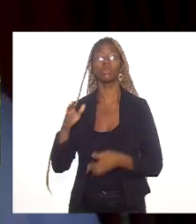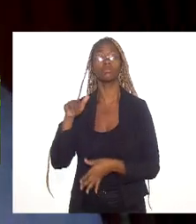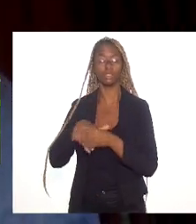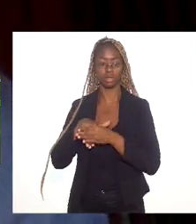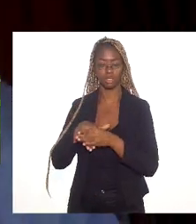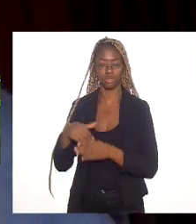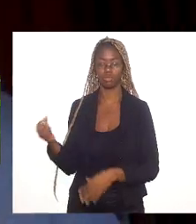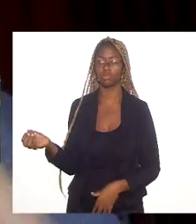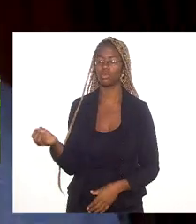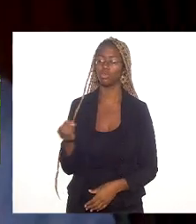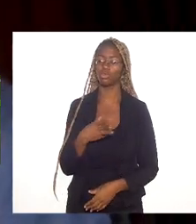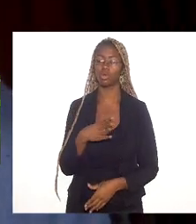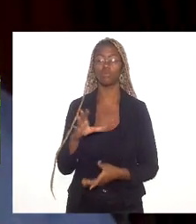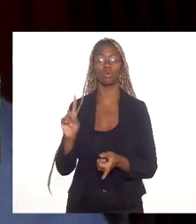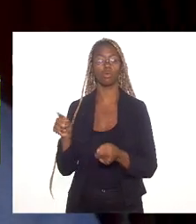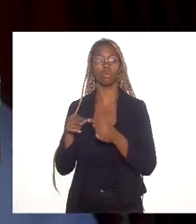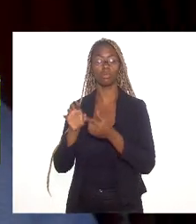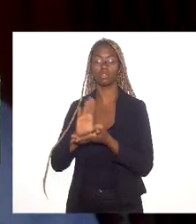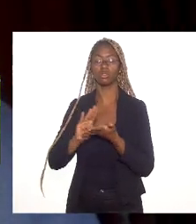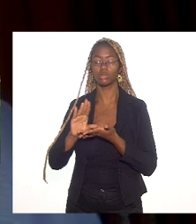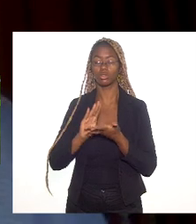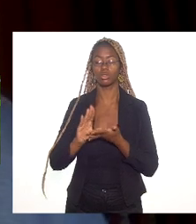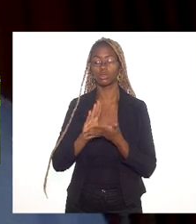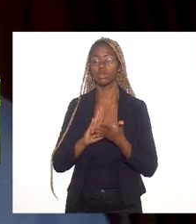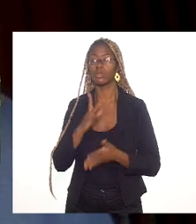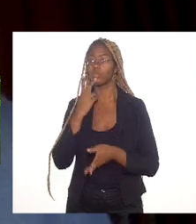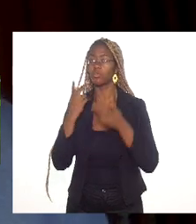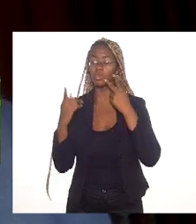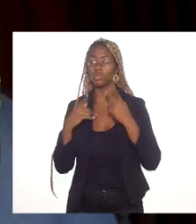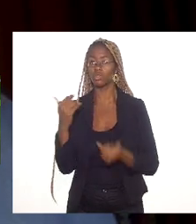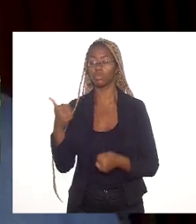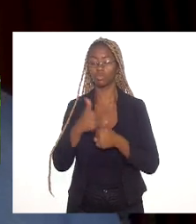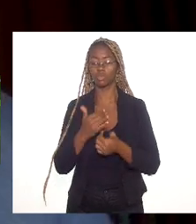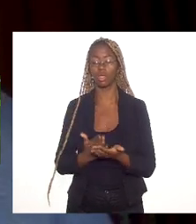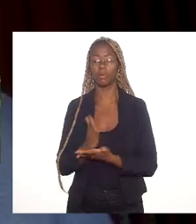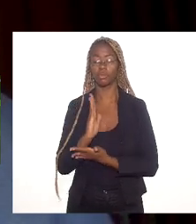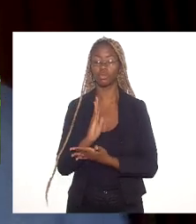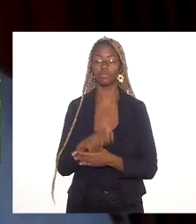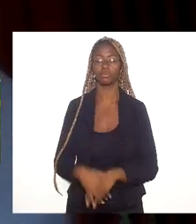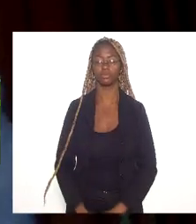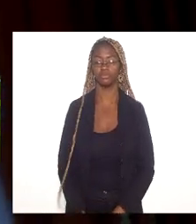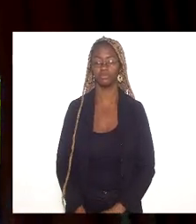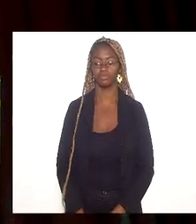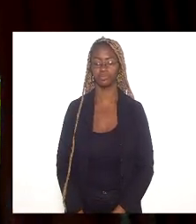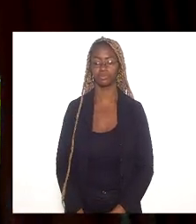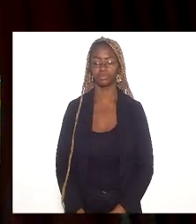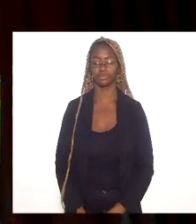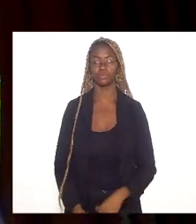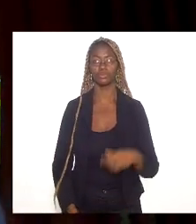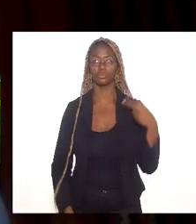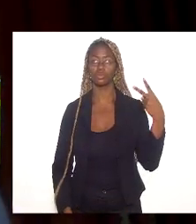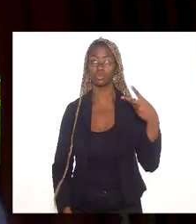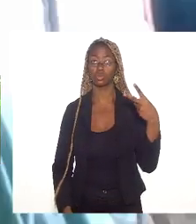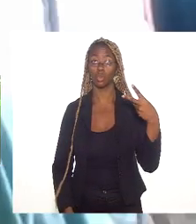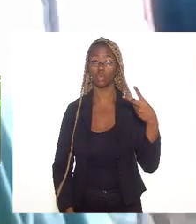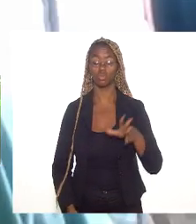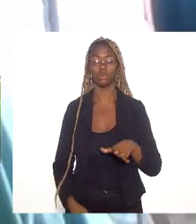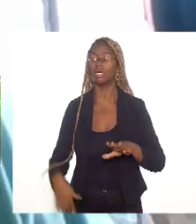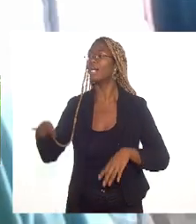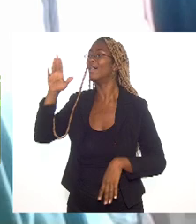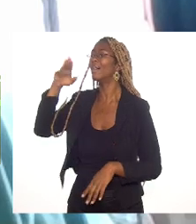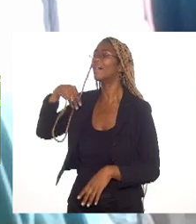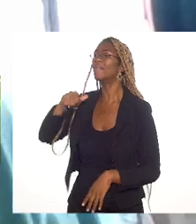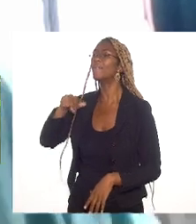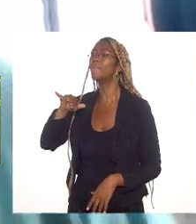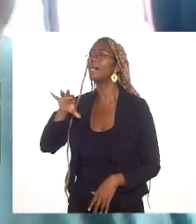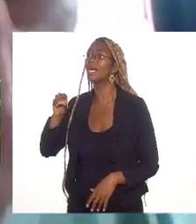novo parecer pela constitucionalidade com emendas concluindo por substitutivo, aprovado. Número 2. Ô, Márcio, um